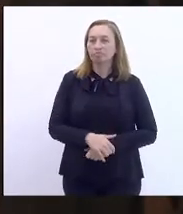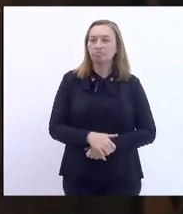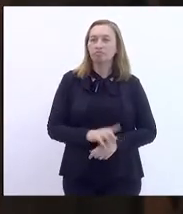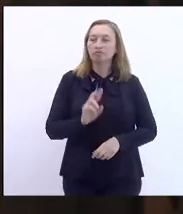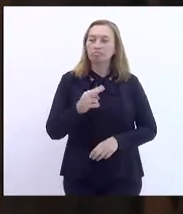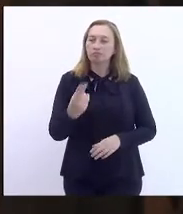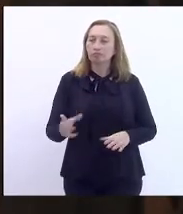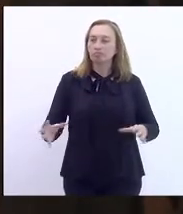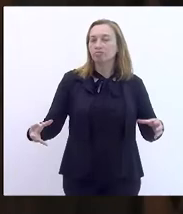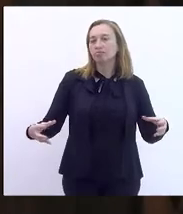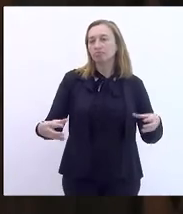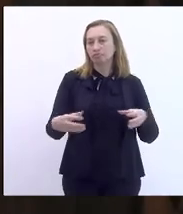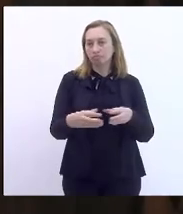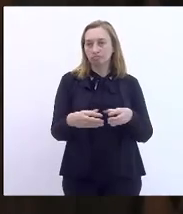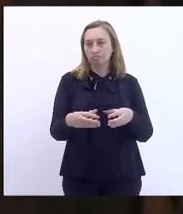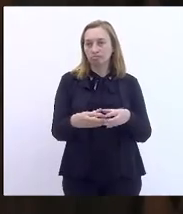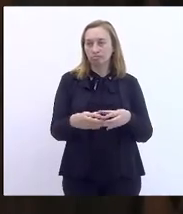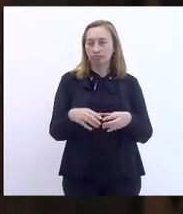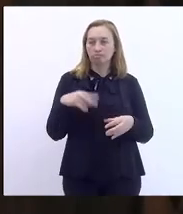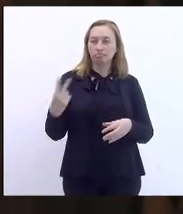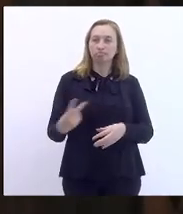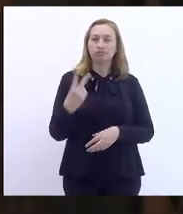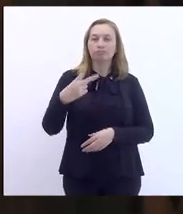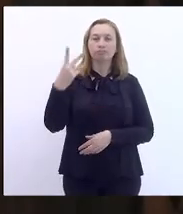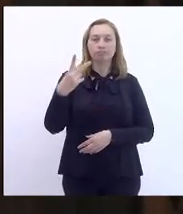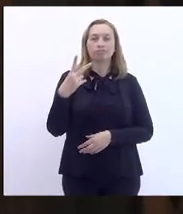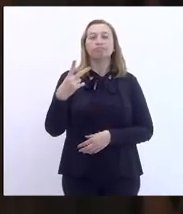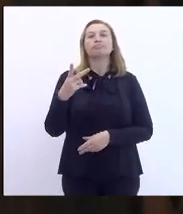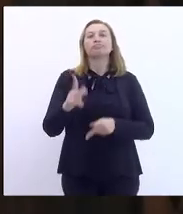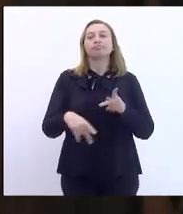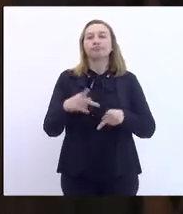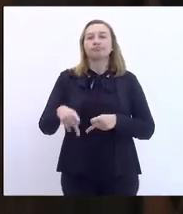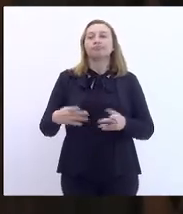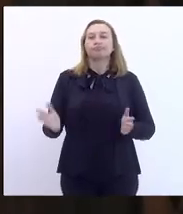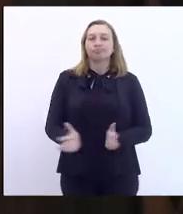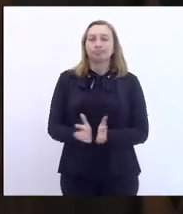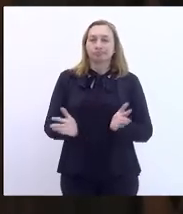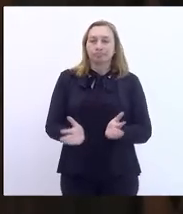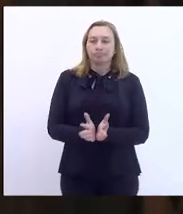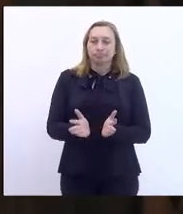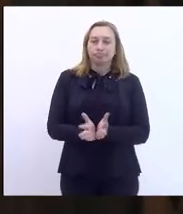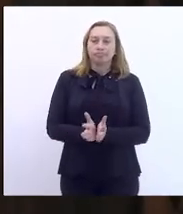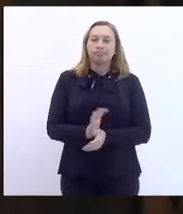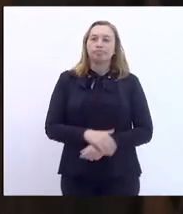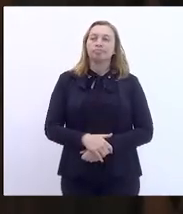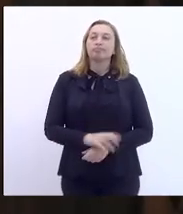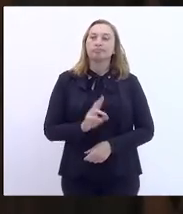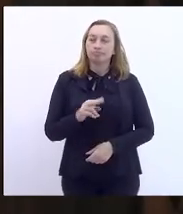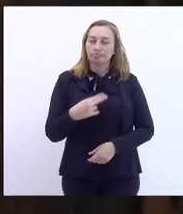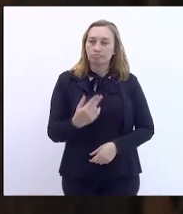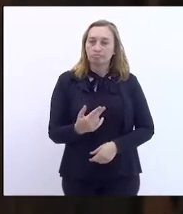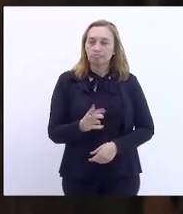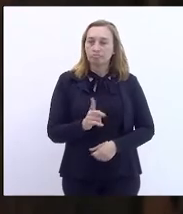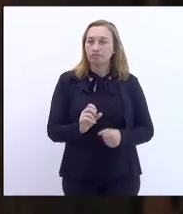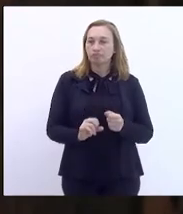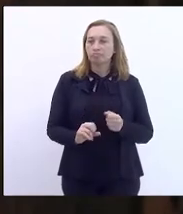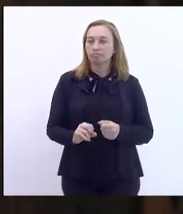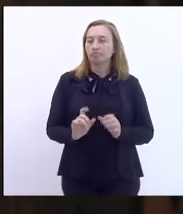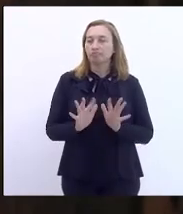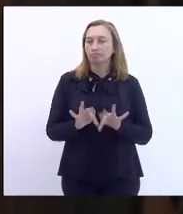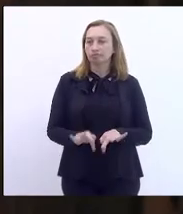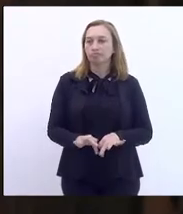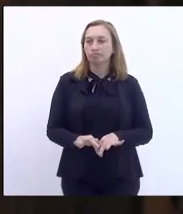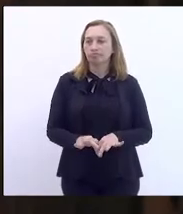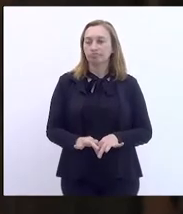integradamente com prioridade preferência para o povo mais explorado desassistido ou nesses faz nada